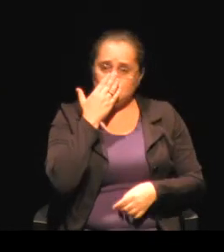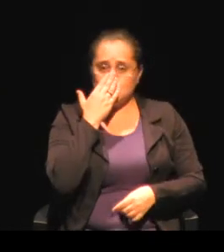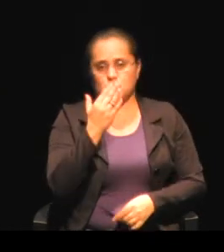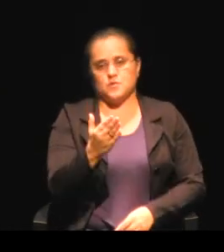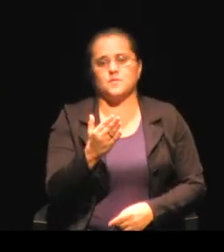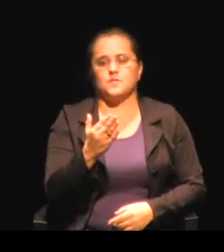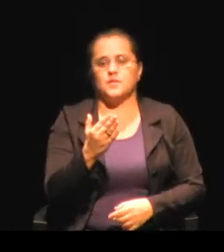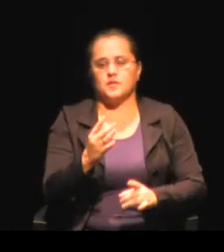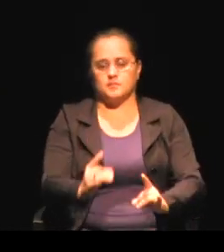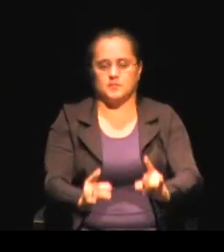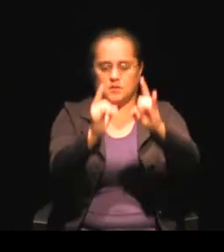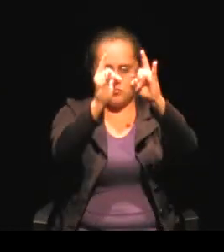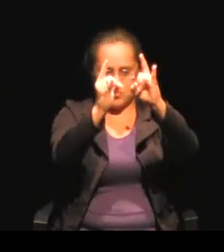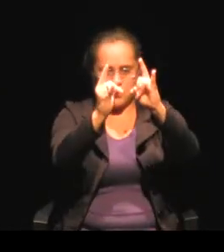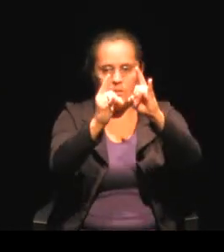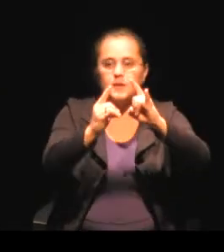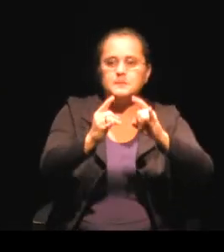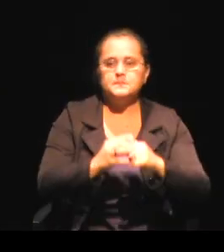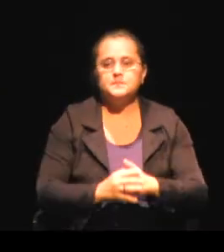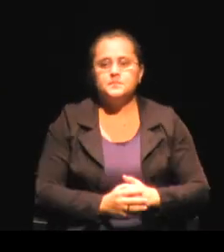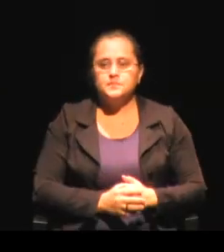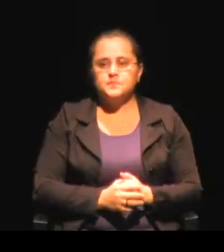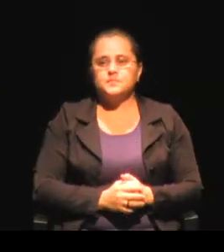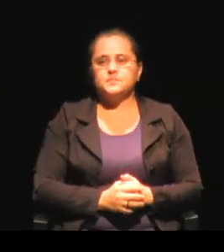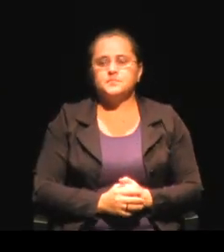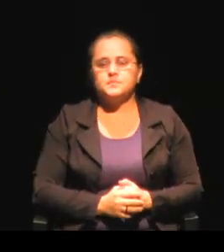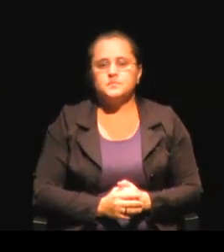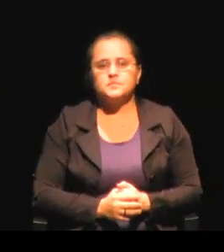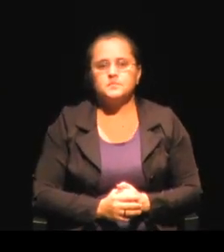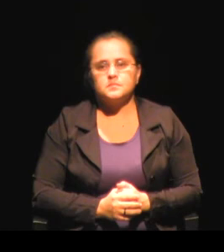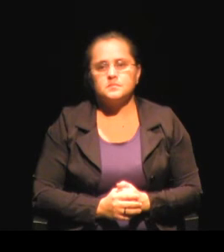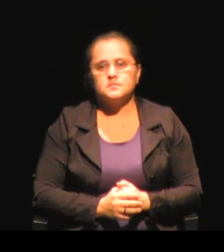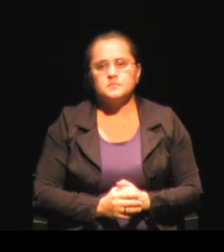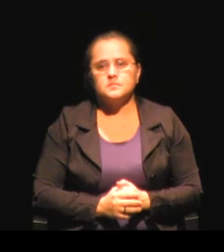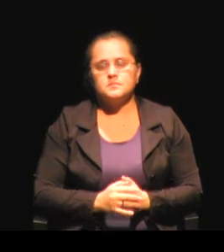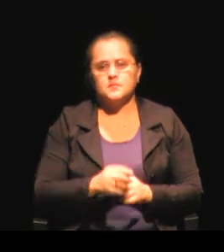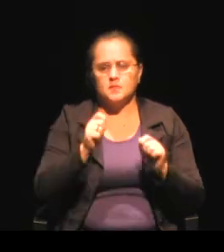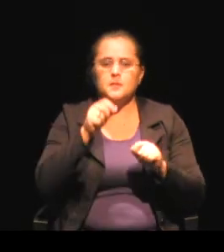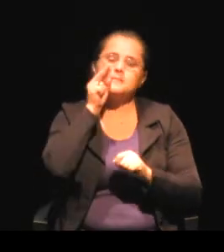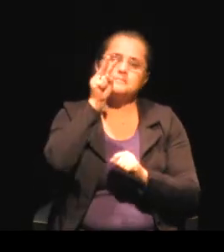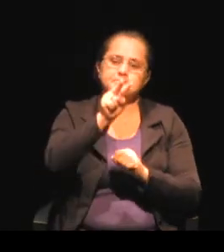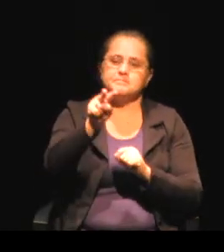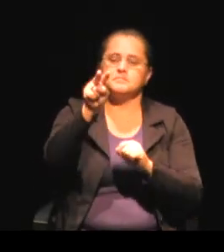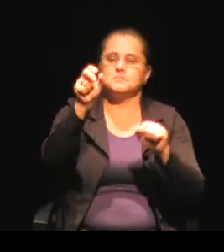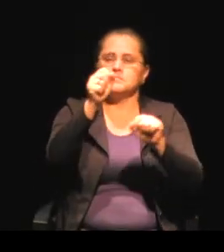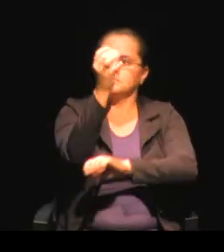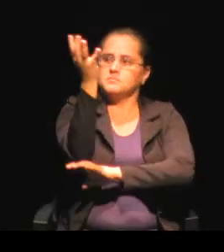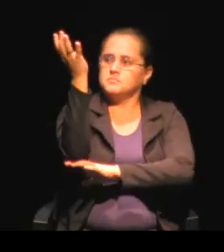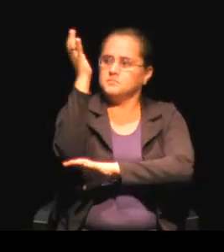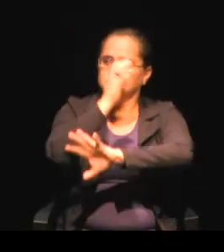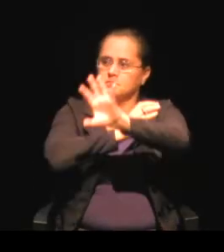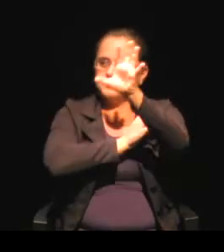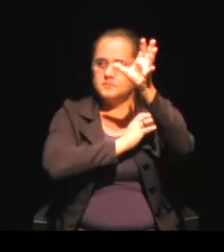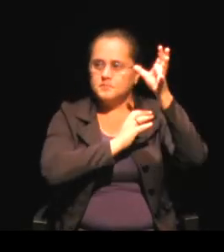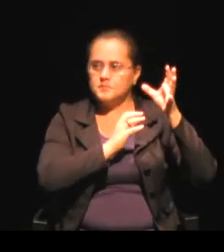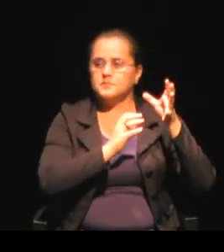grande sombra aqui, bem de frente à Torre Malakoff. A Torre Malakoff, no seu ponto mais alto, fazendo jus ao nome de torre, enxerga a paisagem da